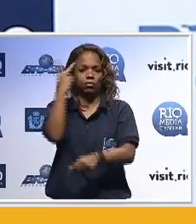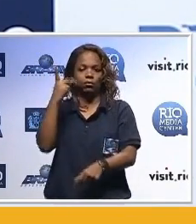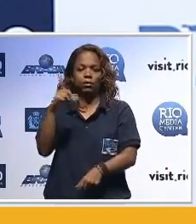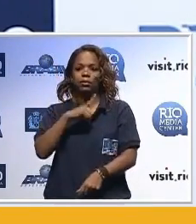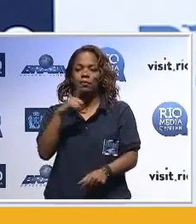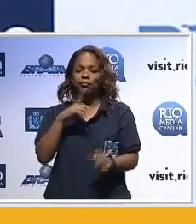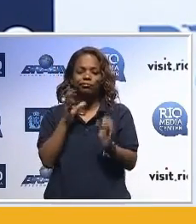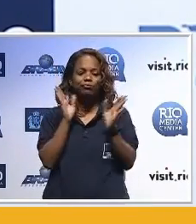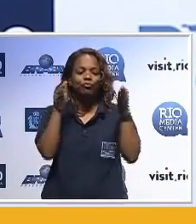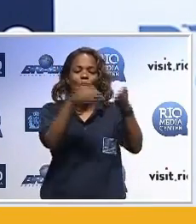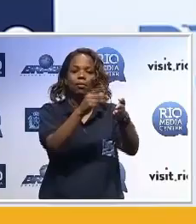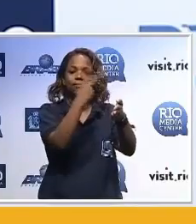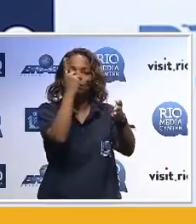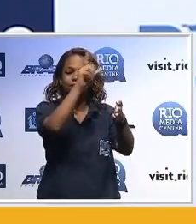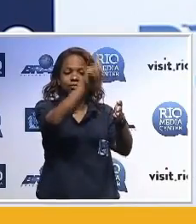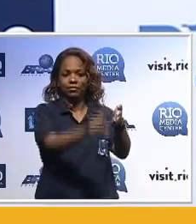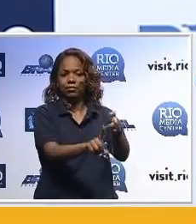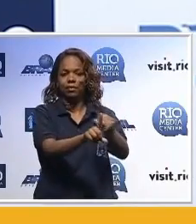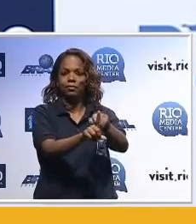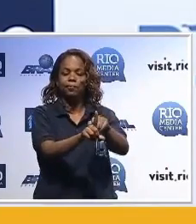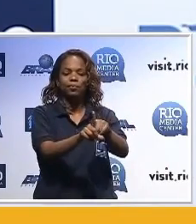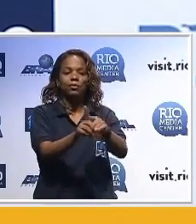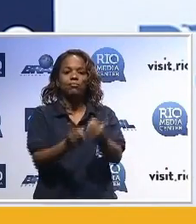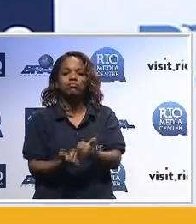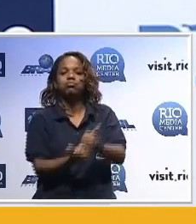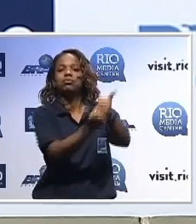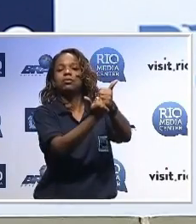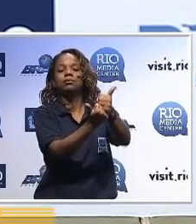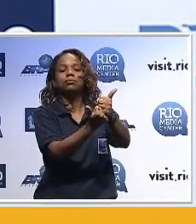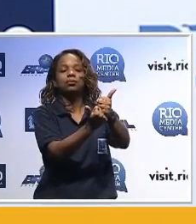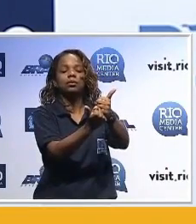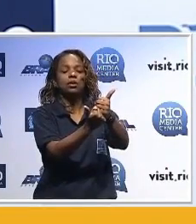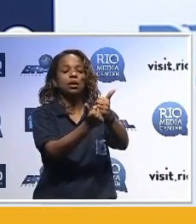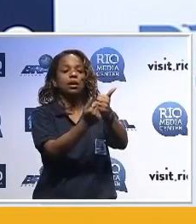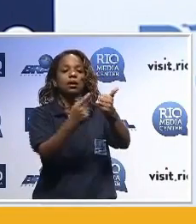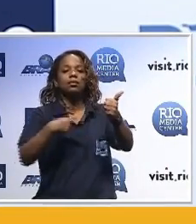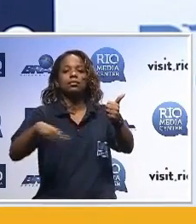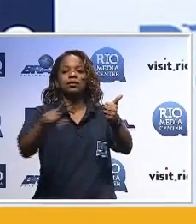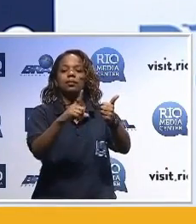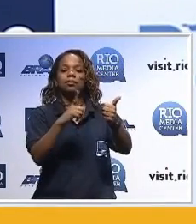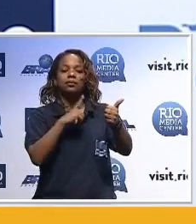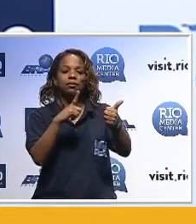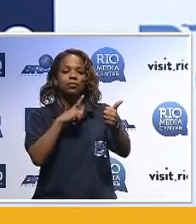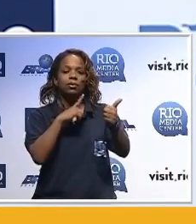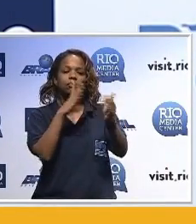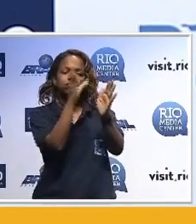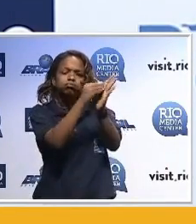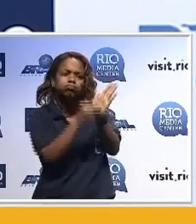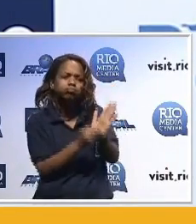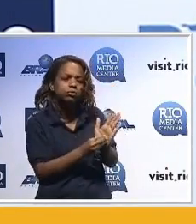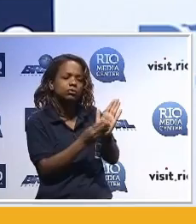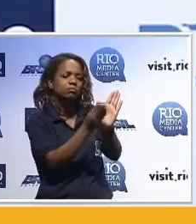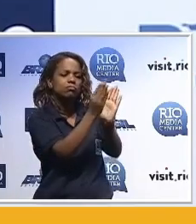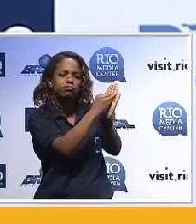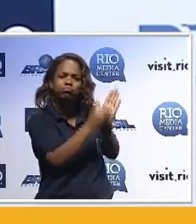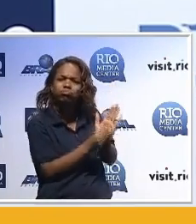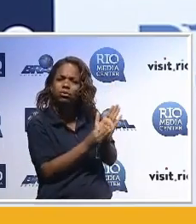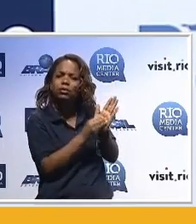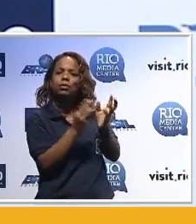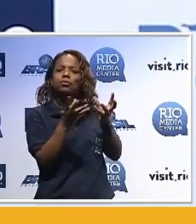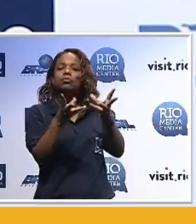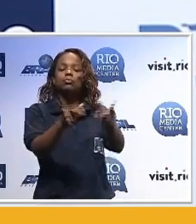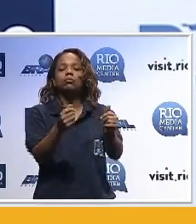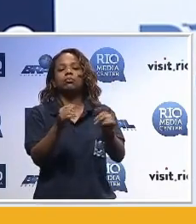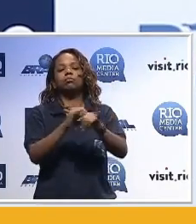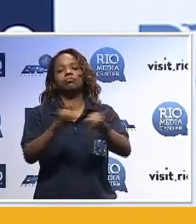as pessoas com deficiência, nos ajudem a rechear ele, digamos assim, a colocar essas